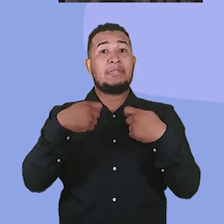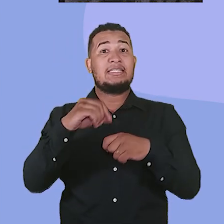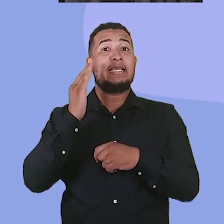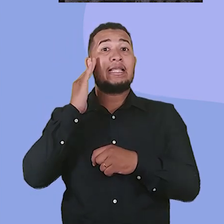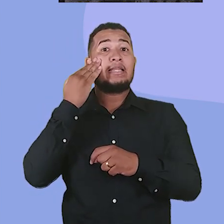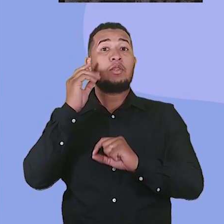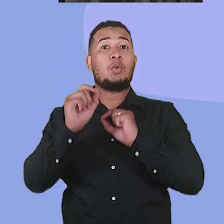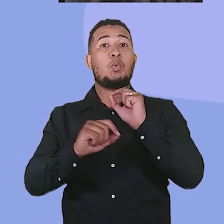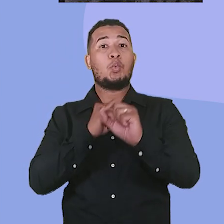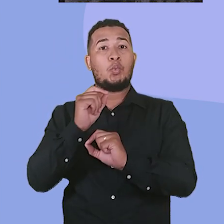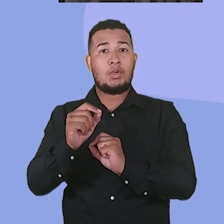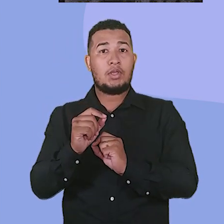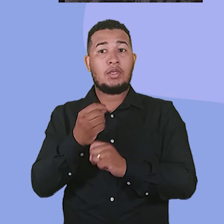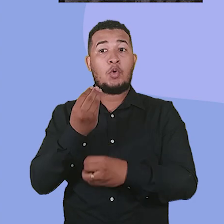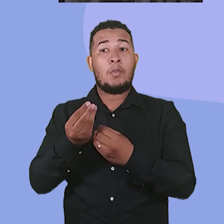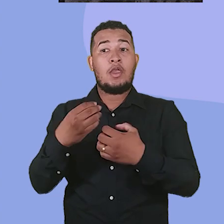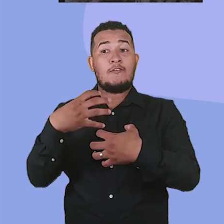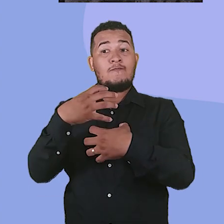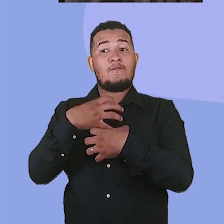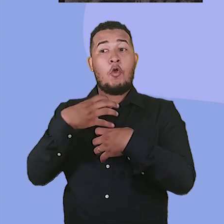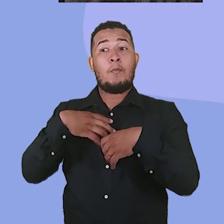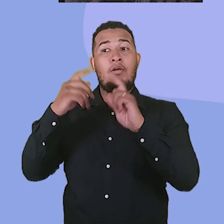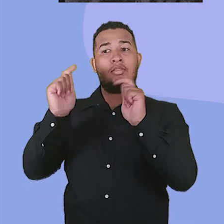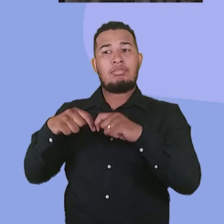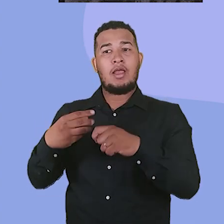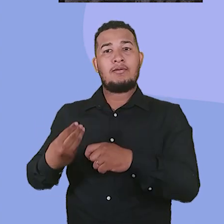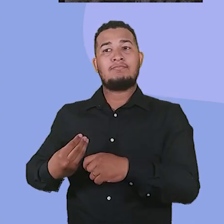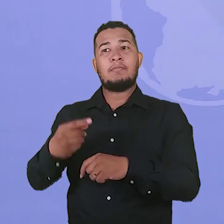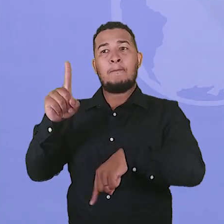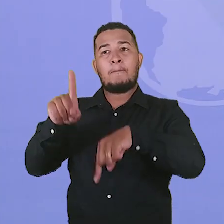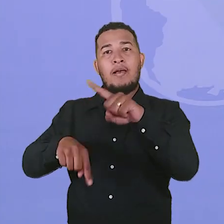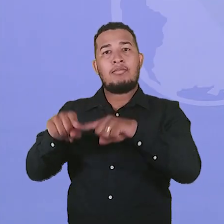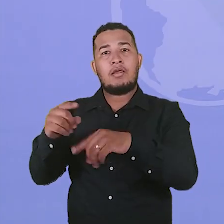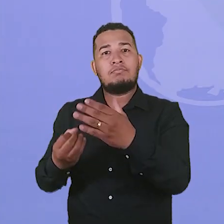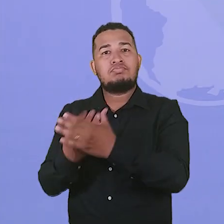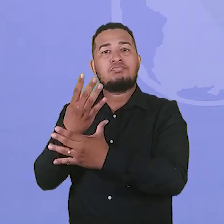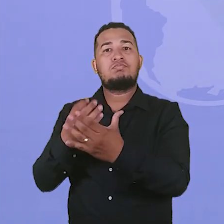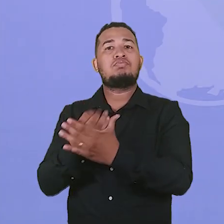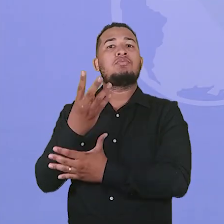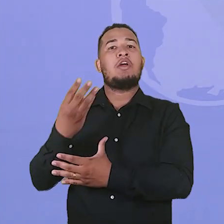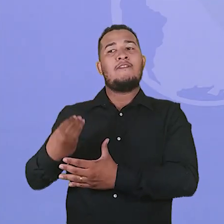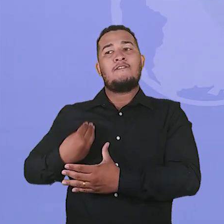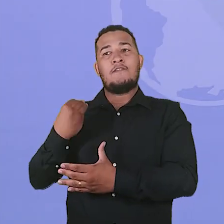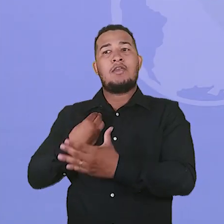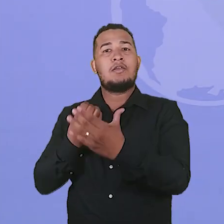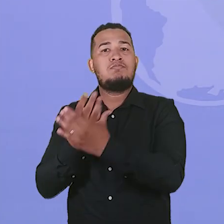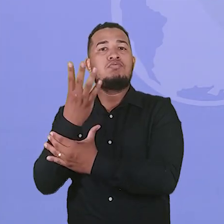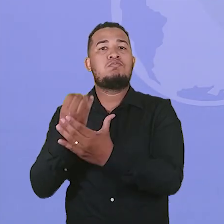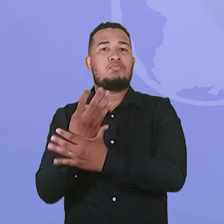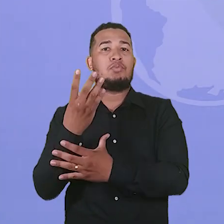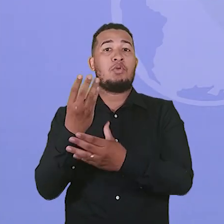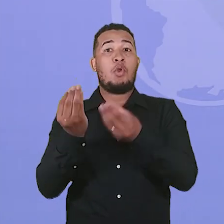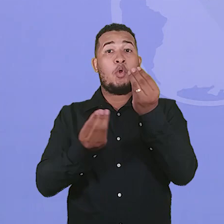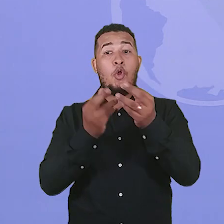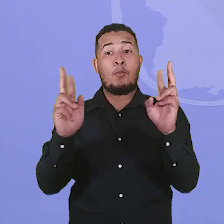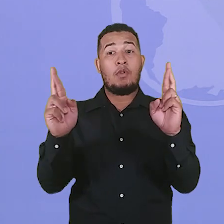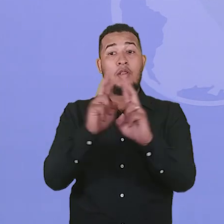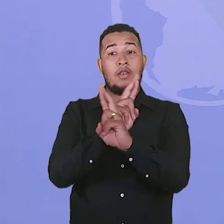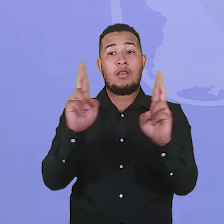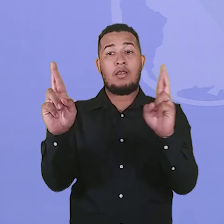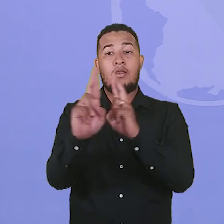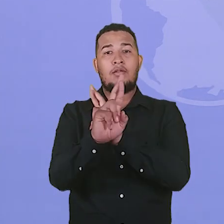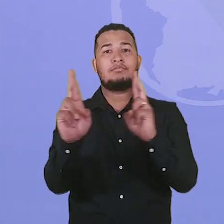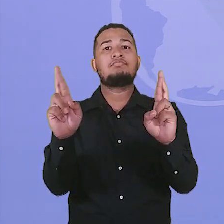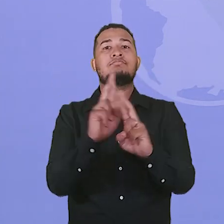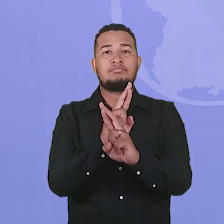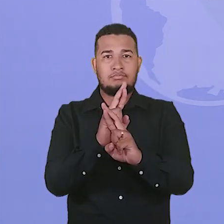as condições de produção da vida material. Como que as relações sociais